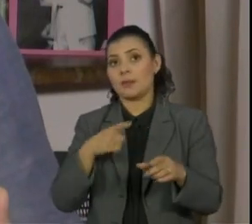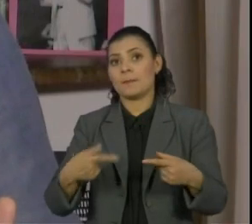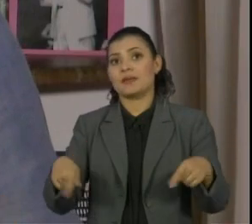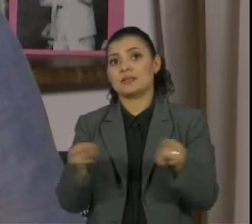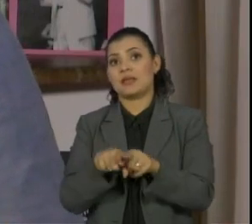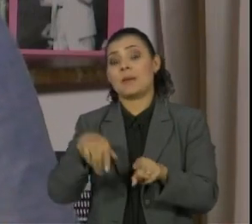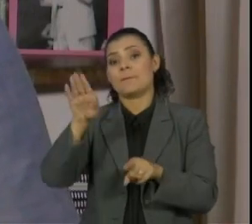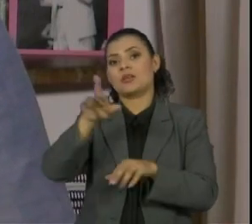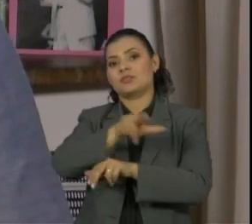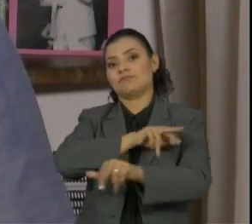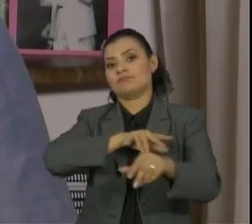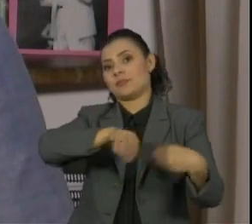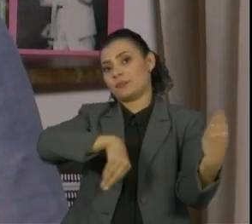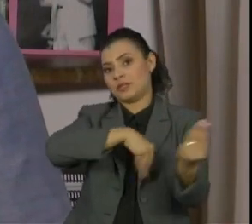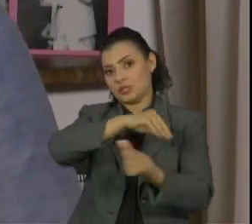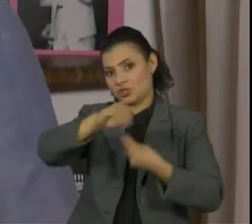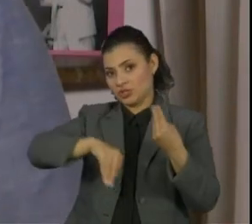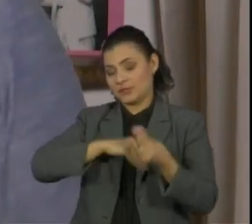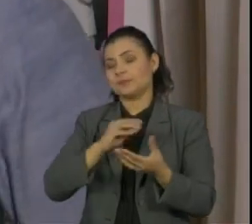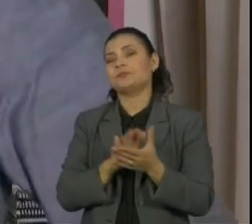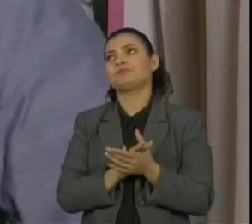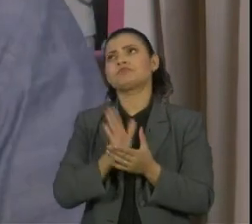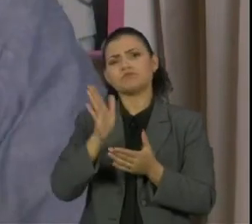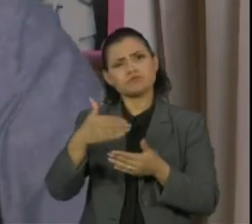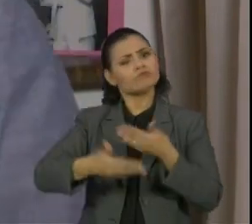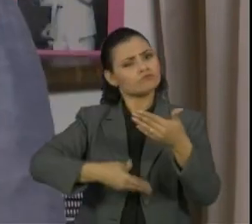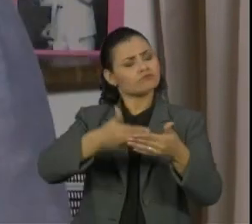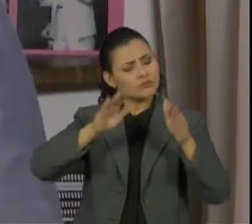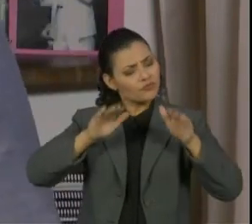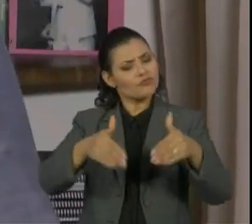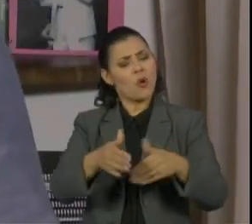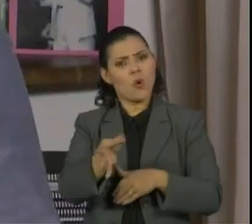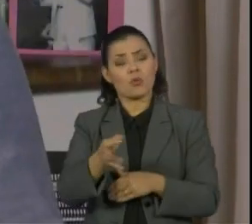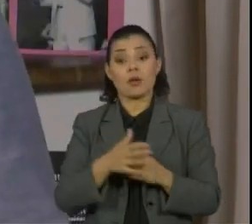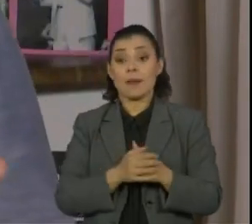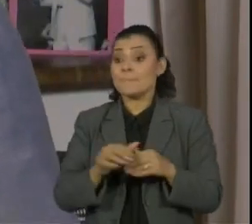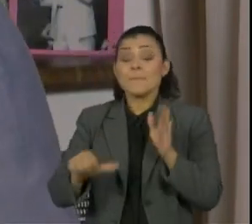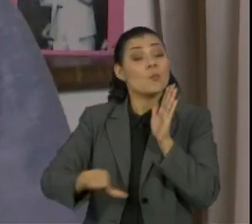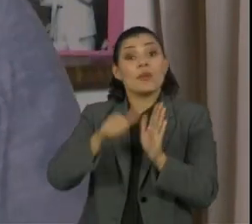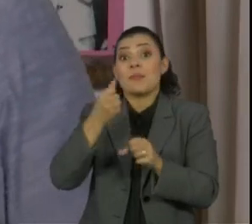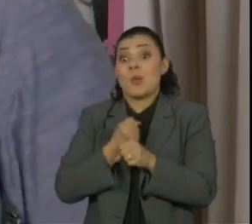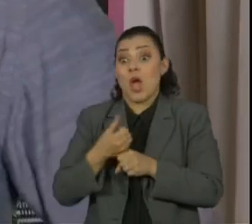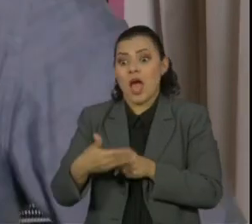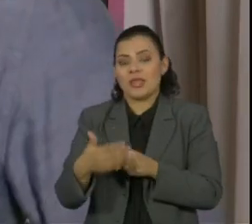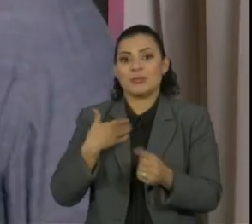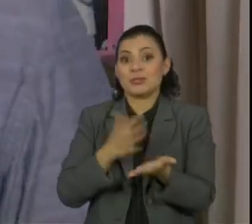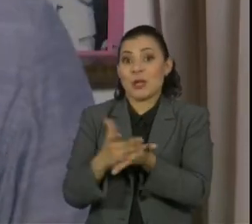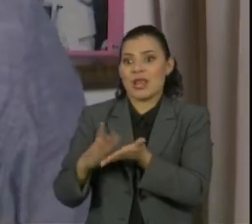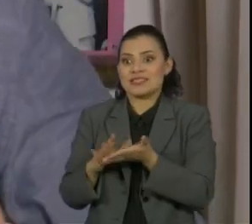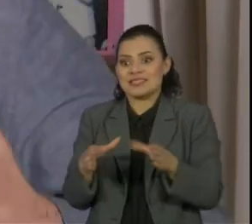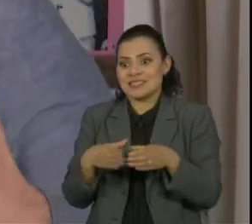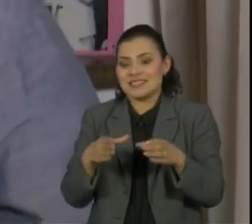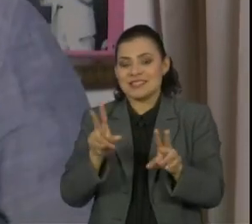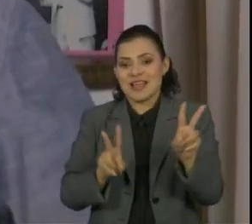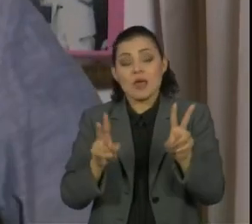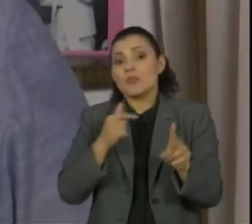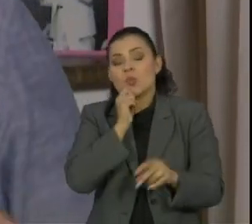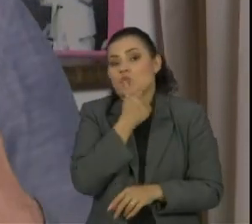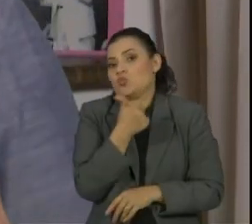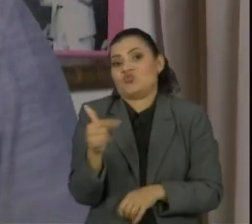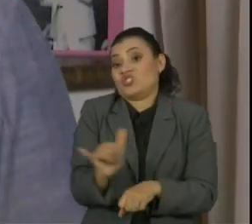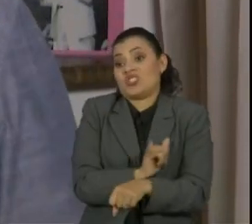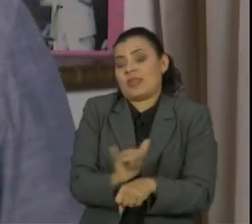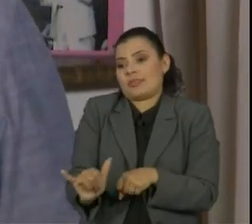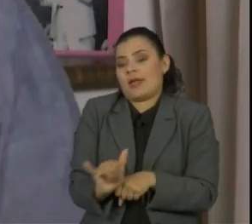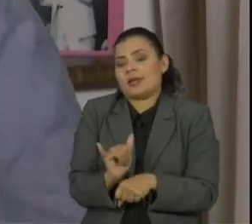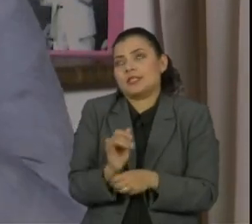um pouco mais plural dessa vez, já caminhamos nesse sentido. Como era o meu primeiro ano numa escola de samba, eu não tinha muito assim, os